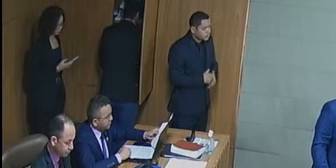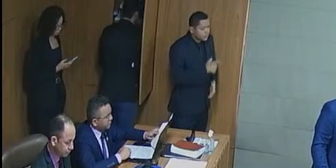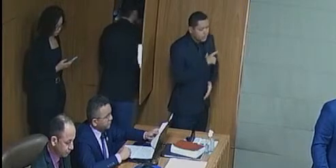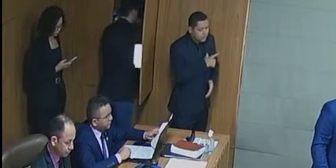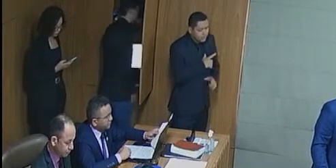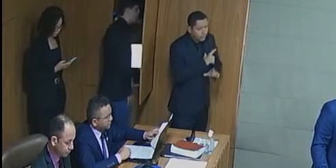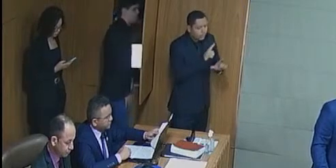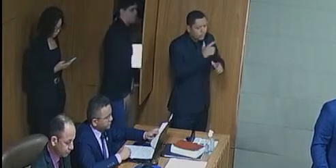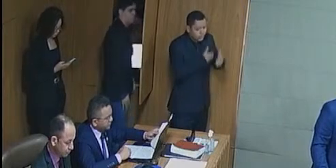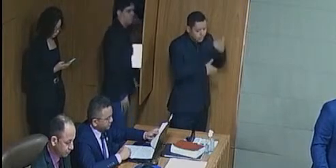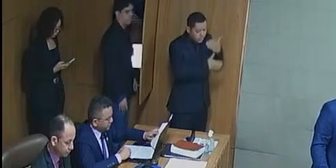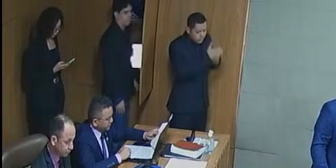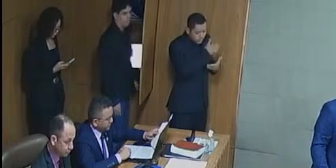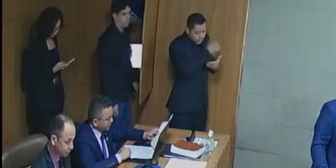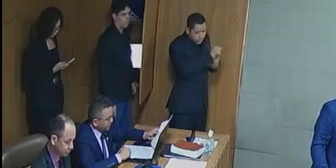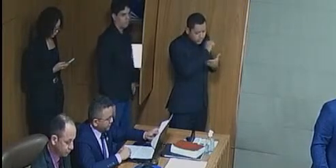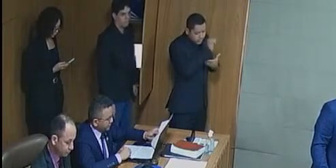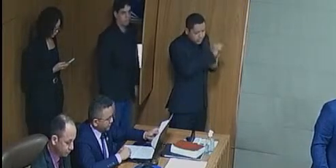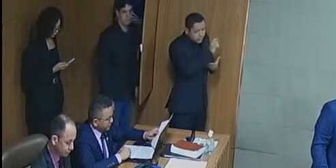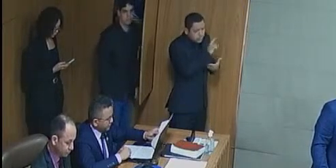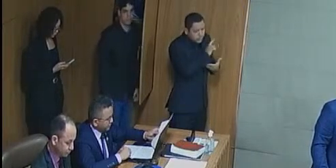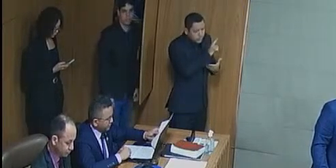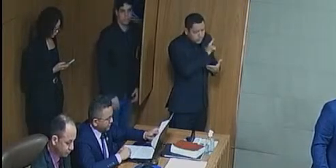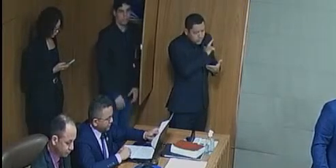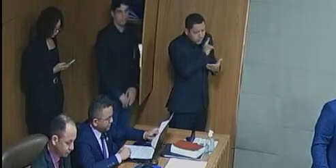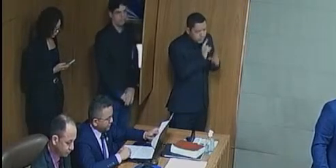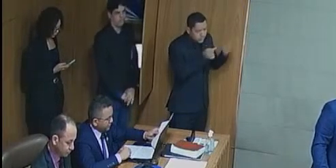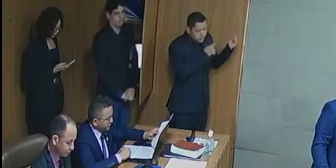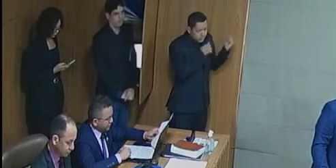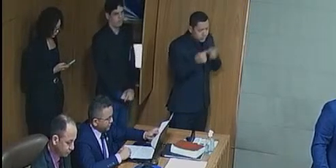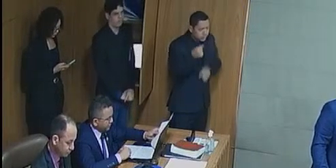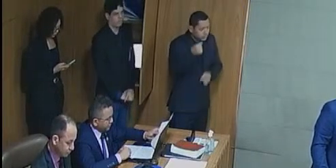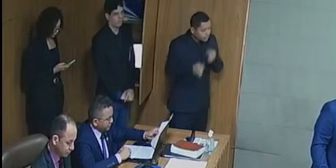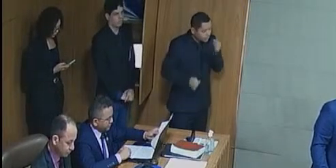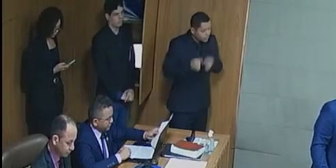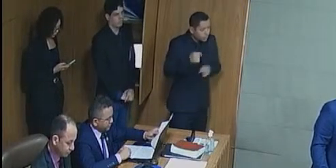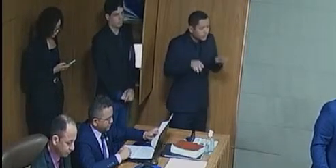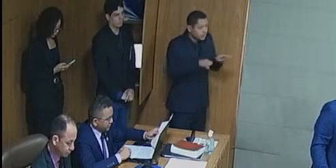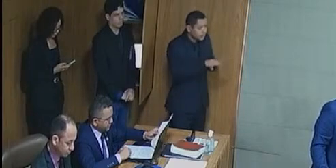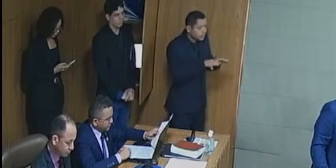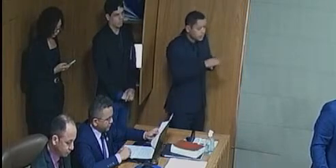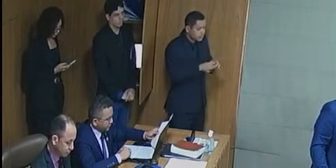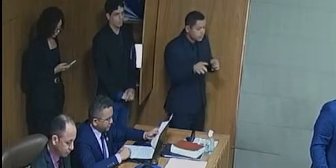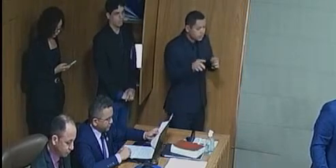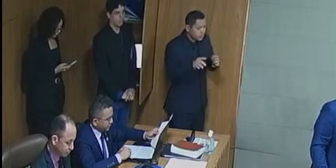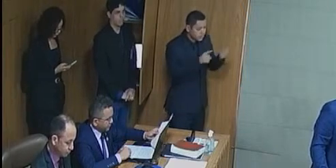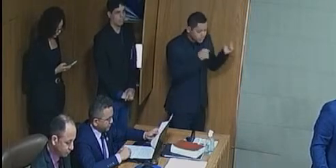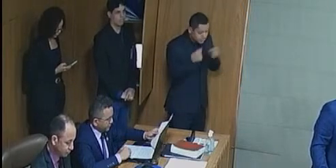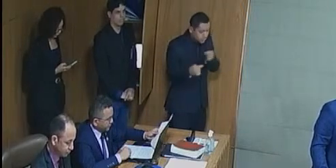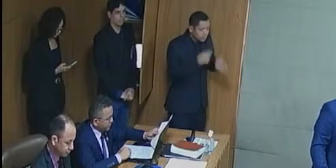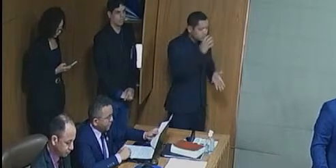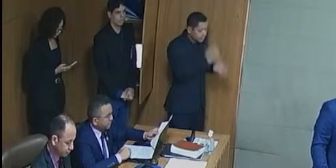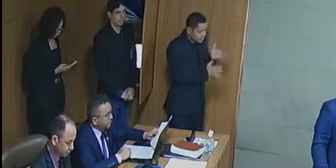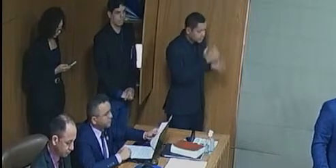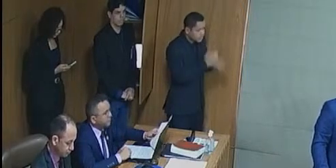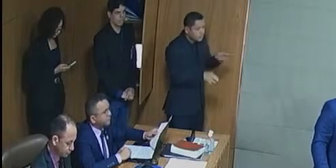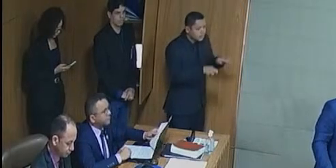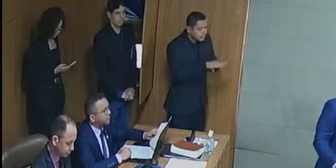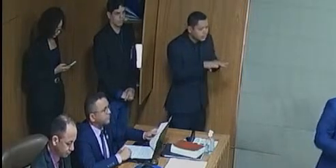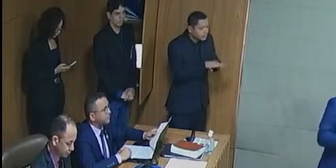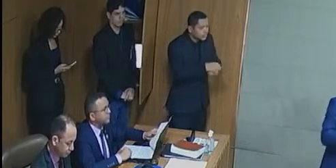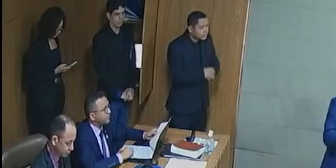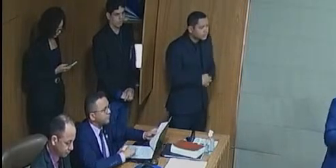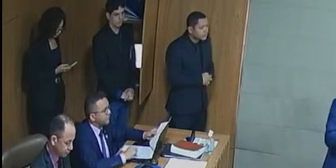outrora de argumentações políticas partidárias cores ou Bandeiras partidárias